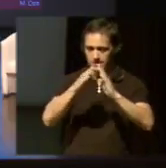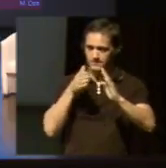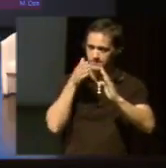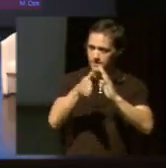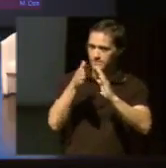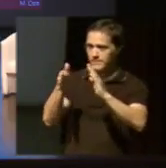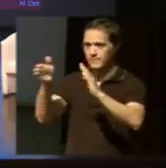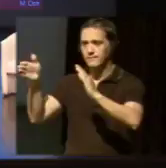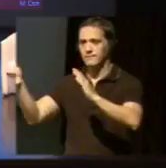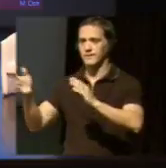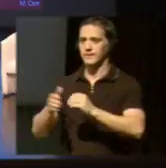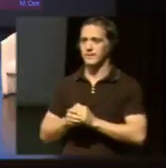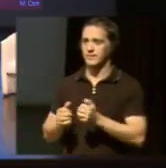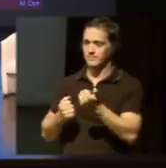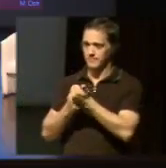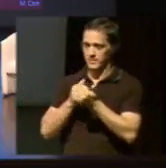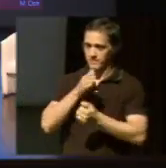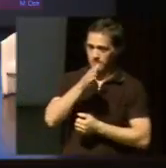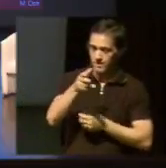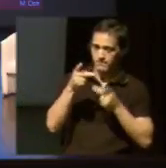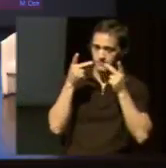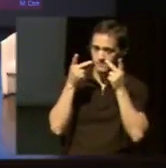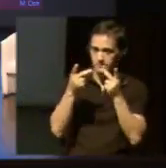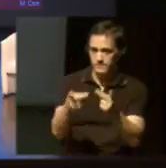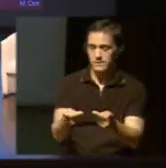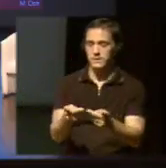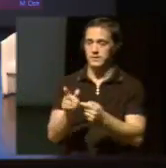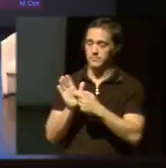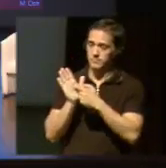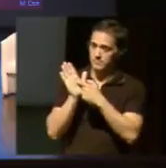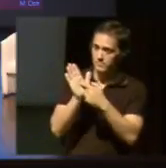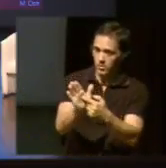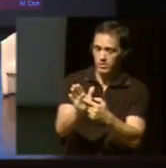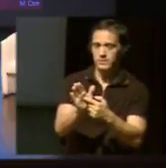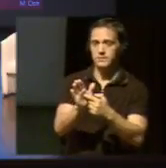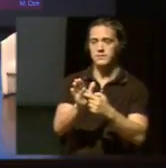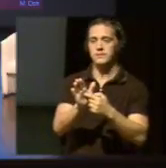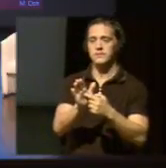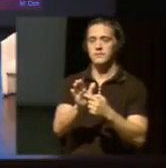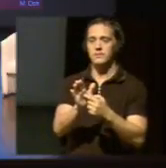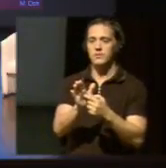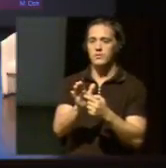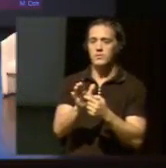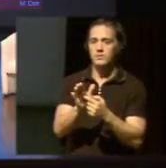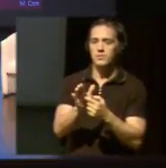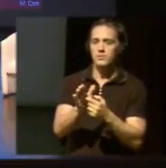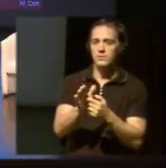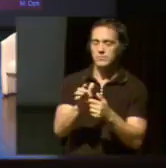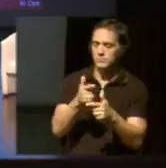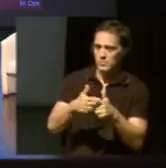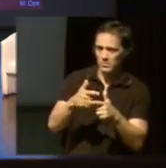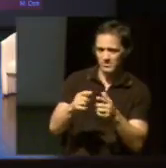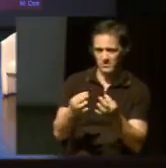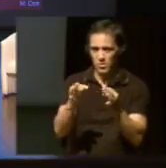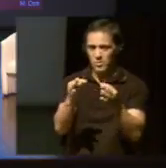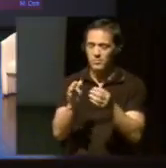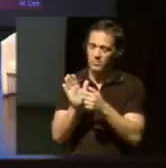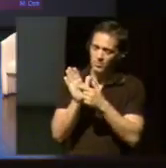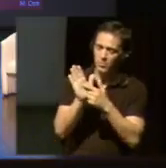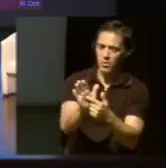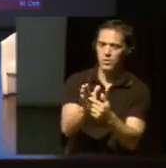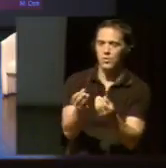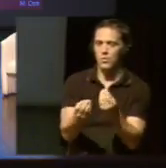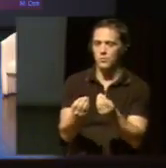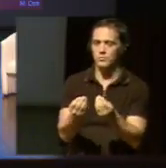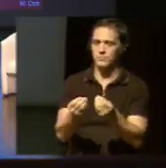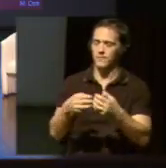As mensageiras vão fazer uma visita e mostram na casa da pessoa quando tem problema tecnológico.